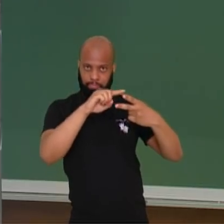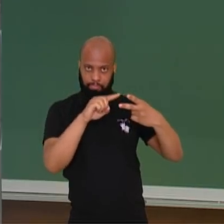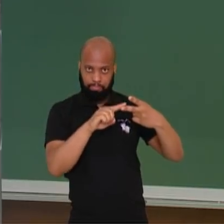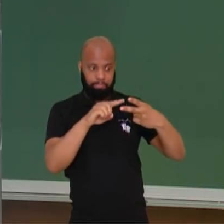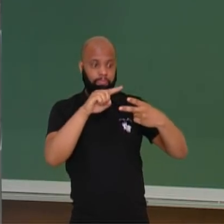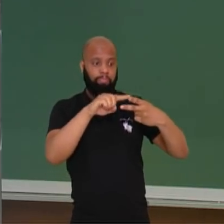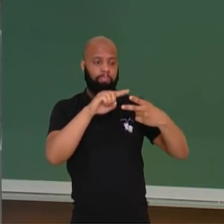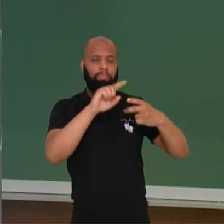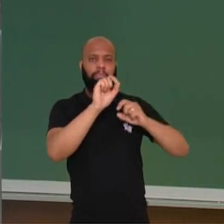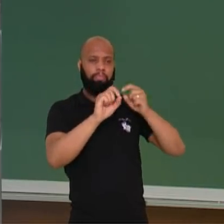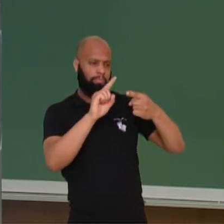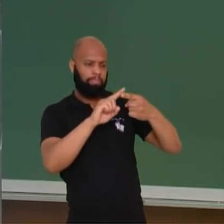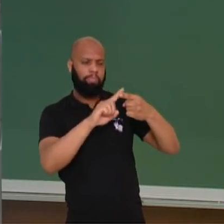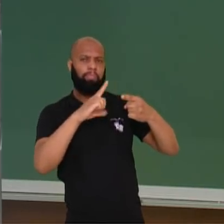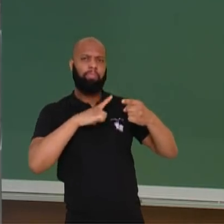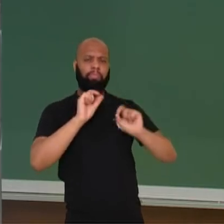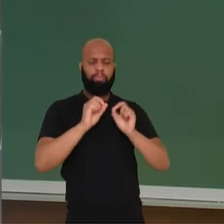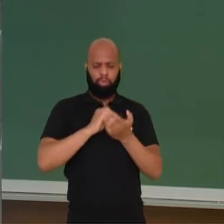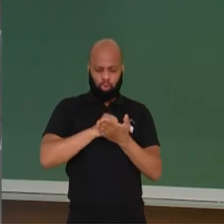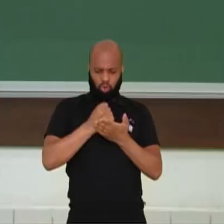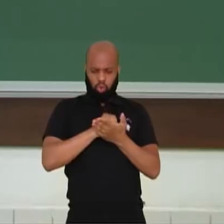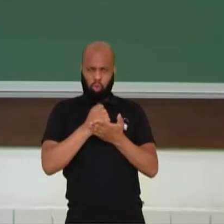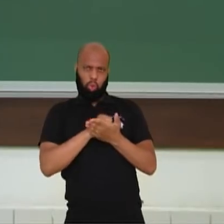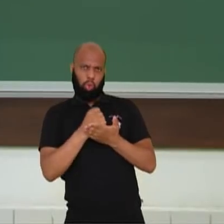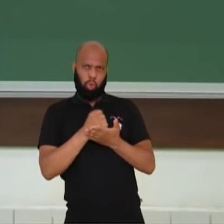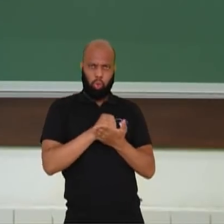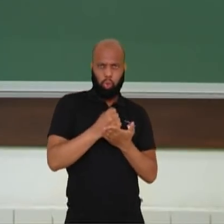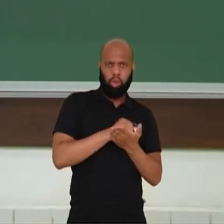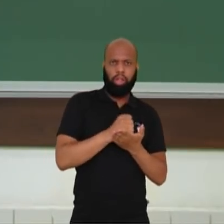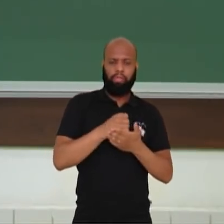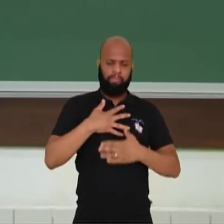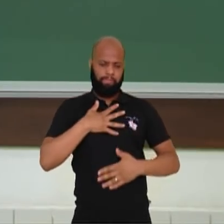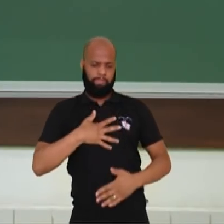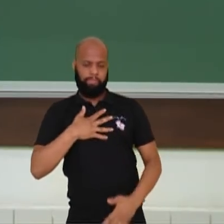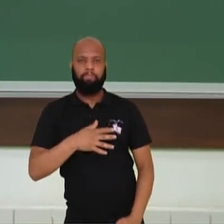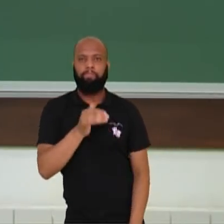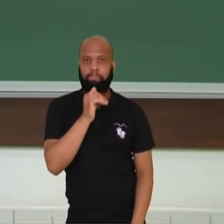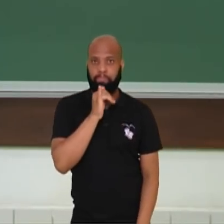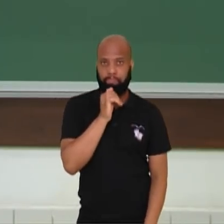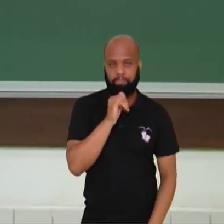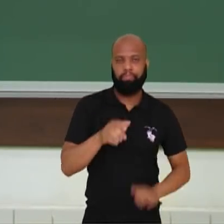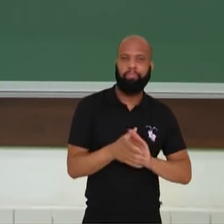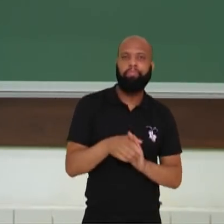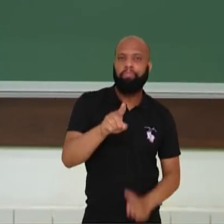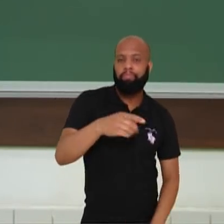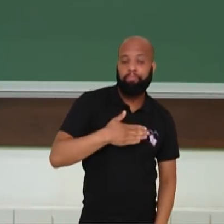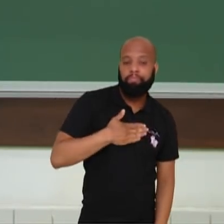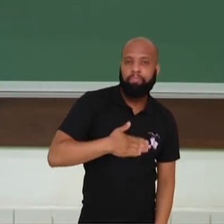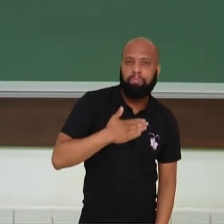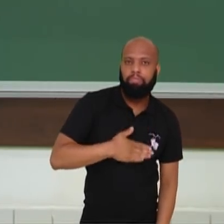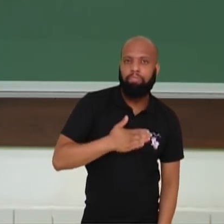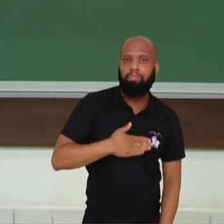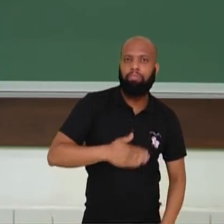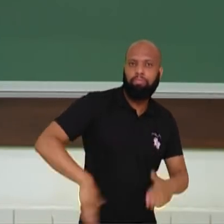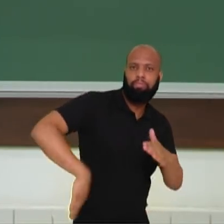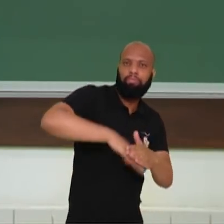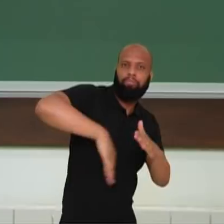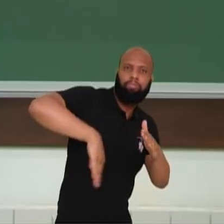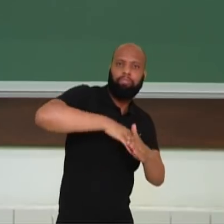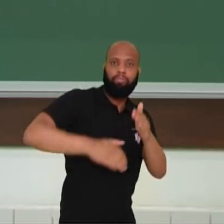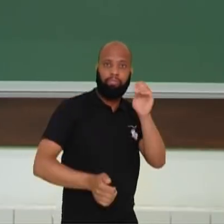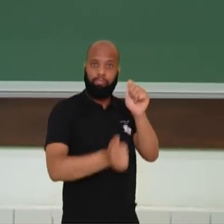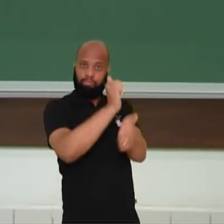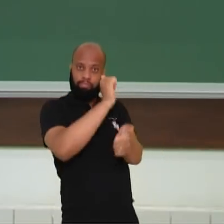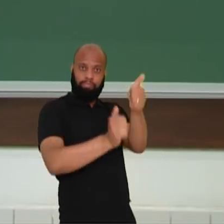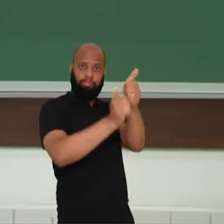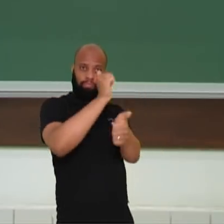os nossos prazeres. É o seguinte: você gosta de jogar um futebolzinho, você gosta de jogar vôlei ou um basquete. Se